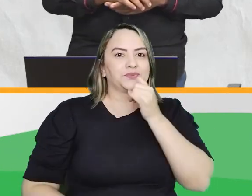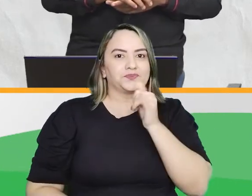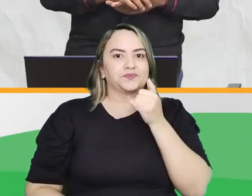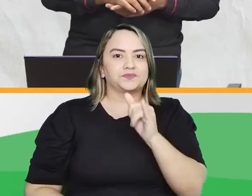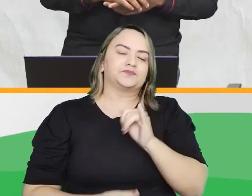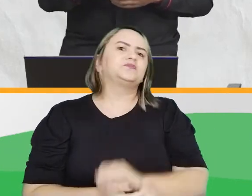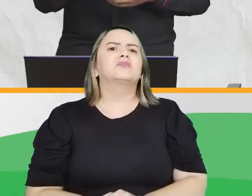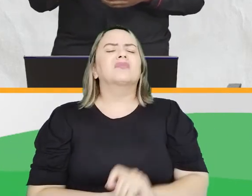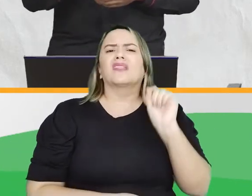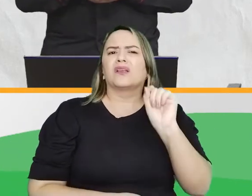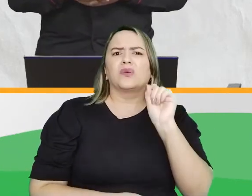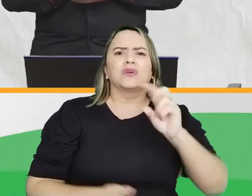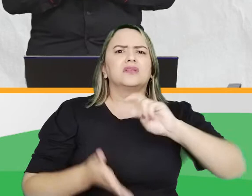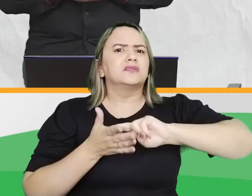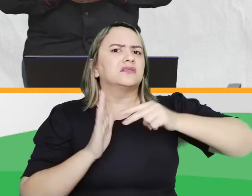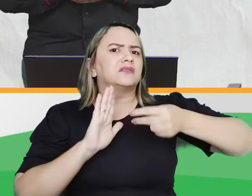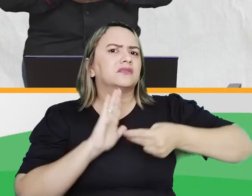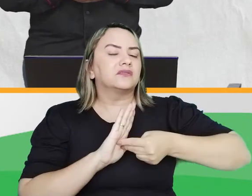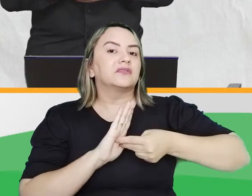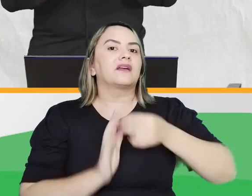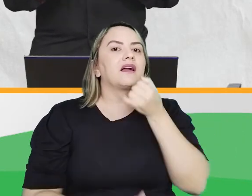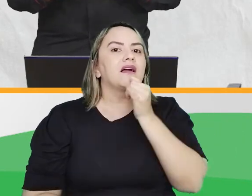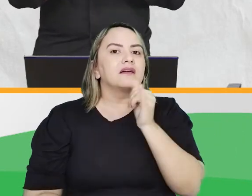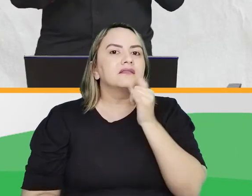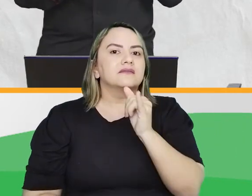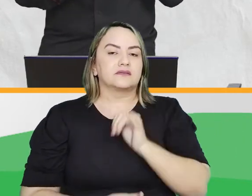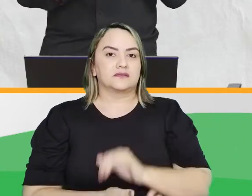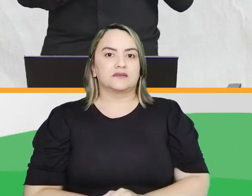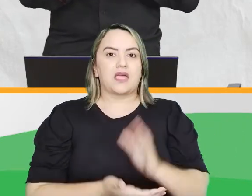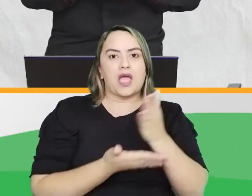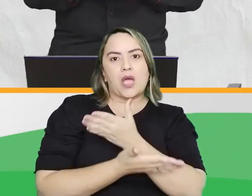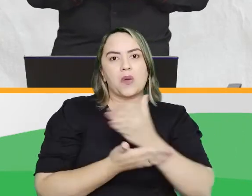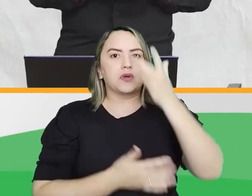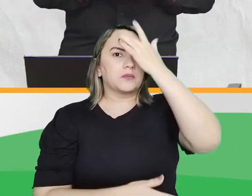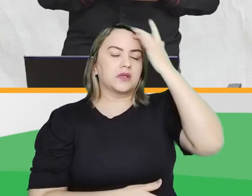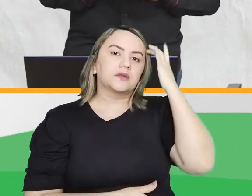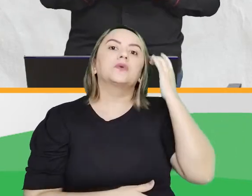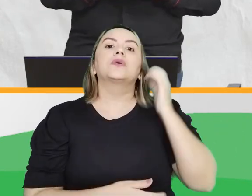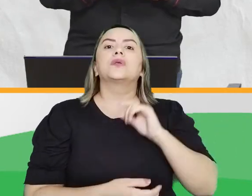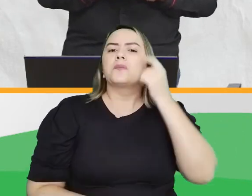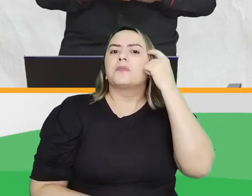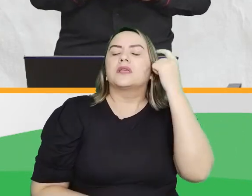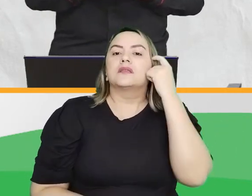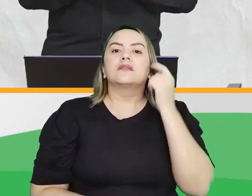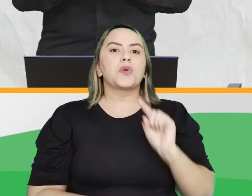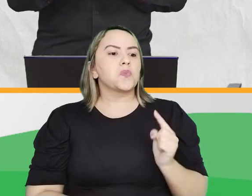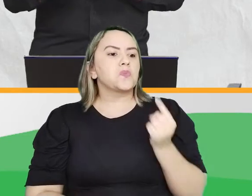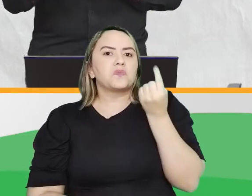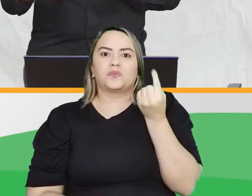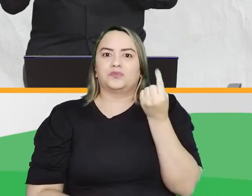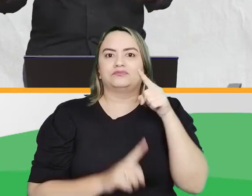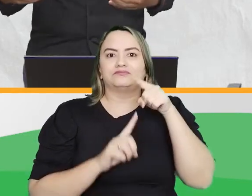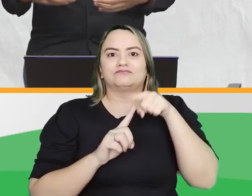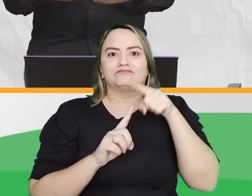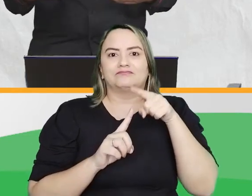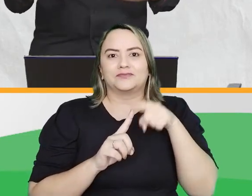a corrente elétrica, a energia elétrica, tá bem? Então, professor, o que é energia elétrica, né? Muita gente acha que o único tipo de